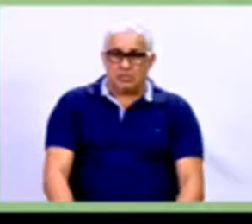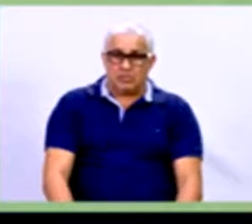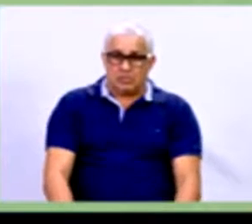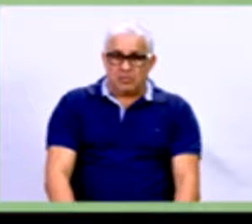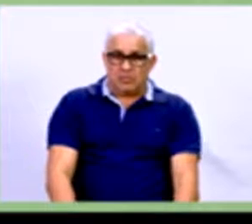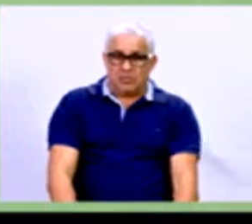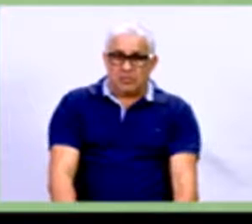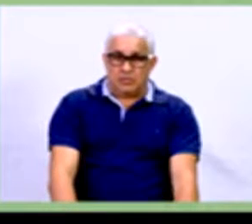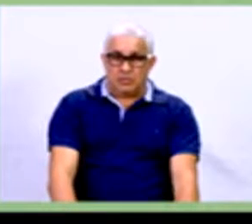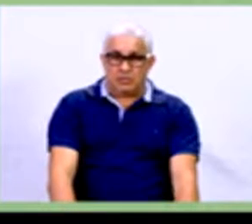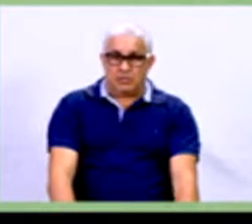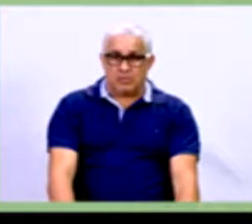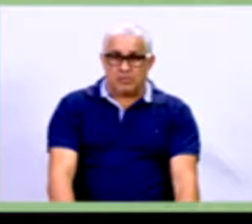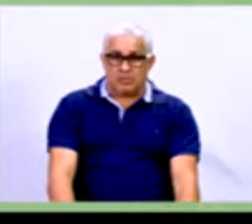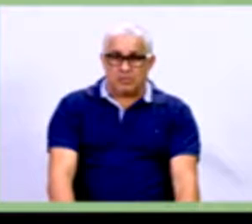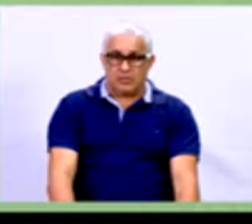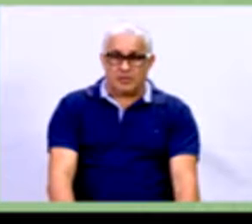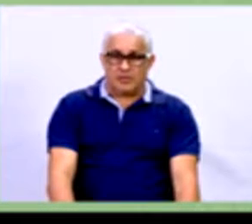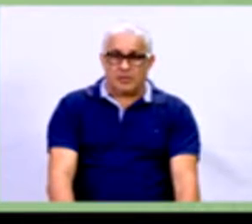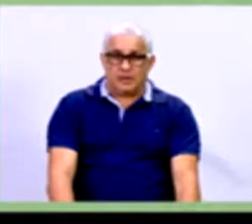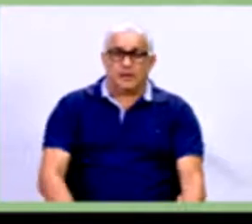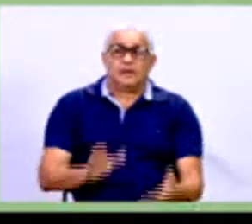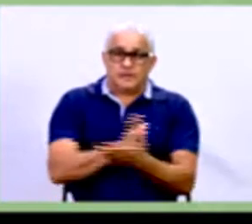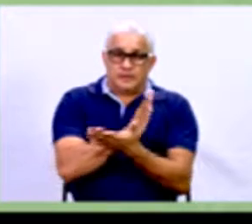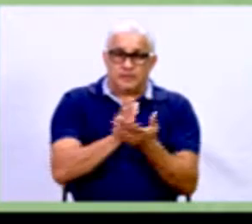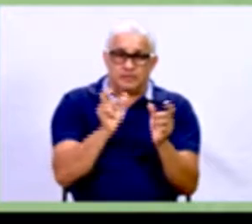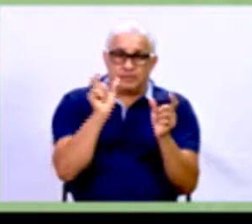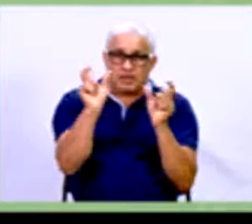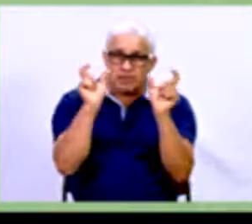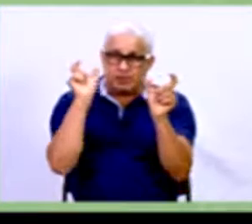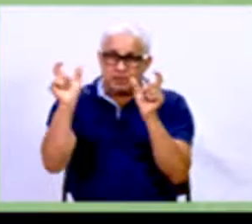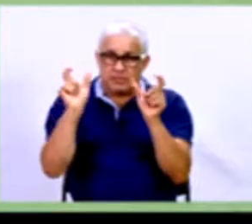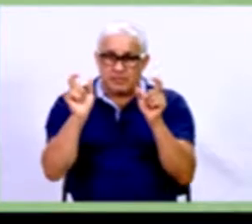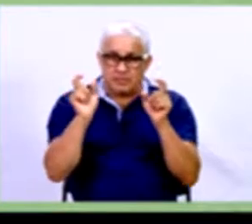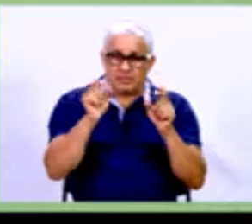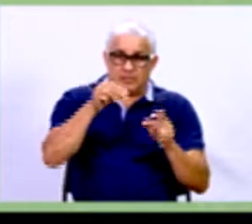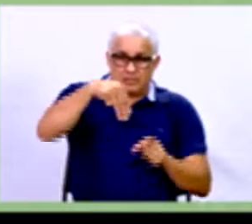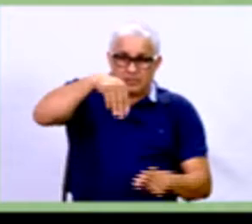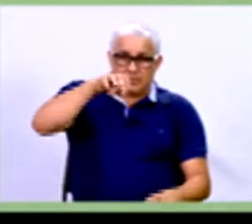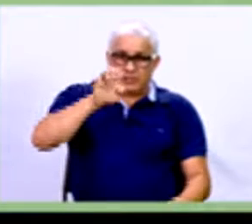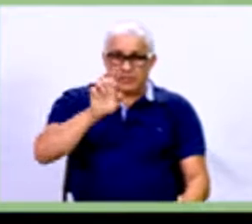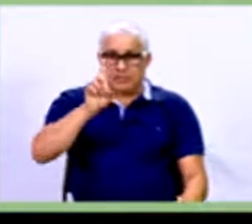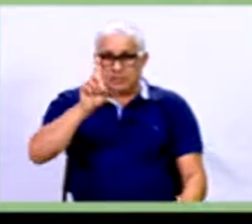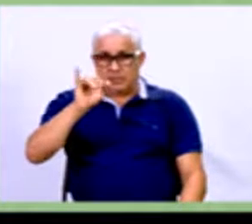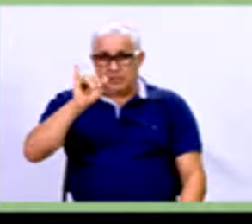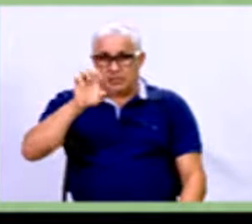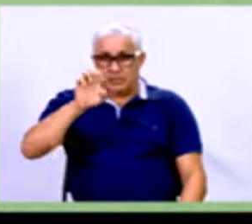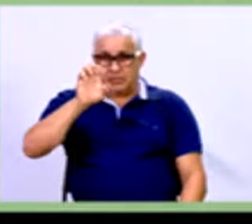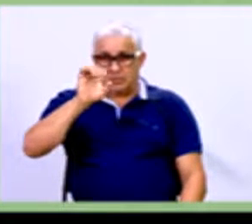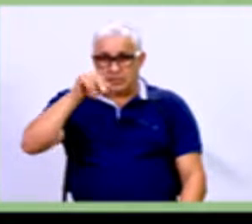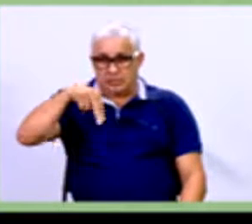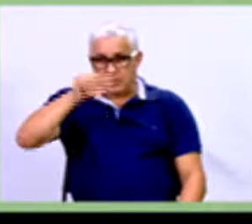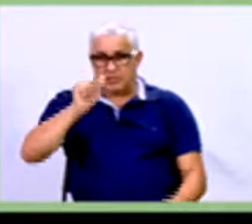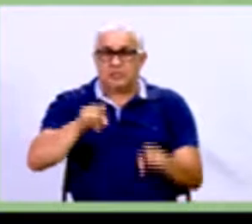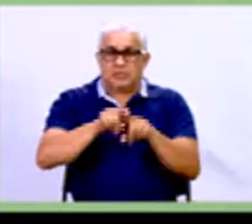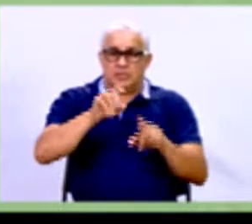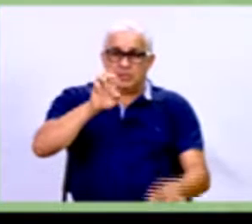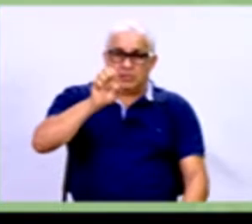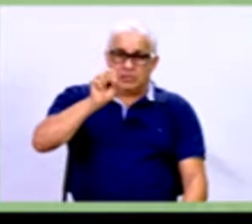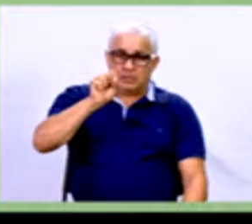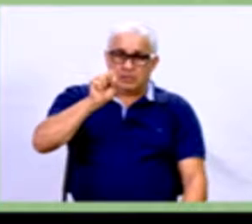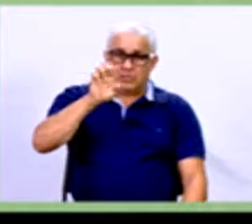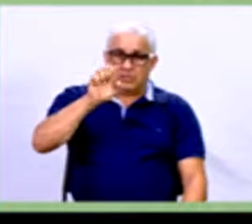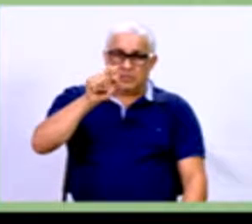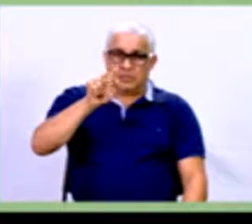vamos citar aqui algumas palavras bem interessantes. Medicina e segurança do trabalho. Vamos